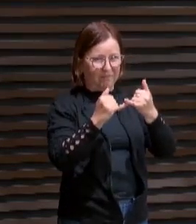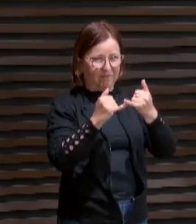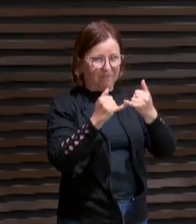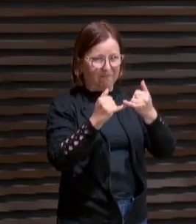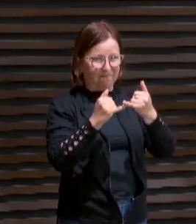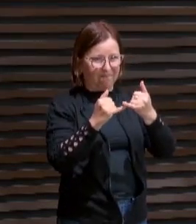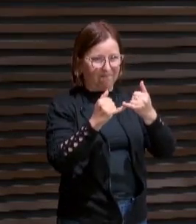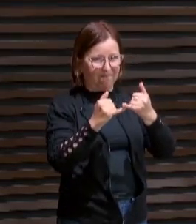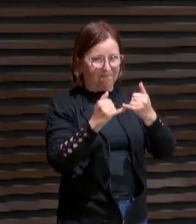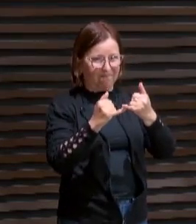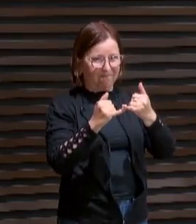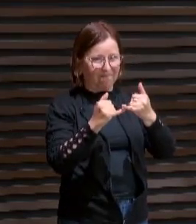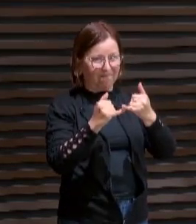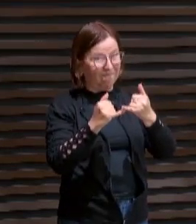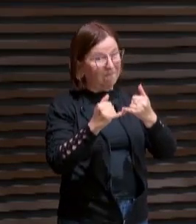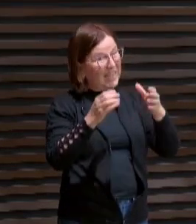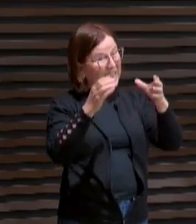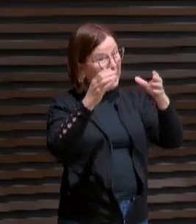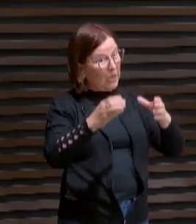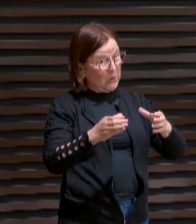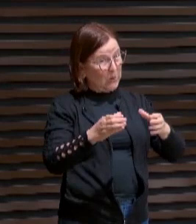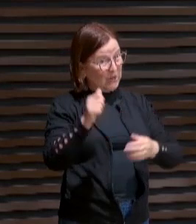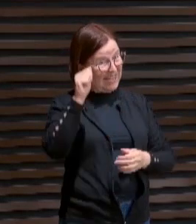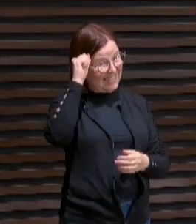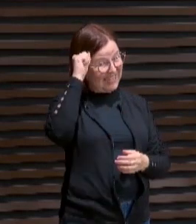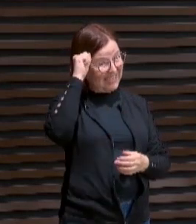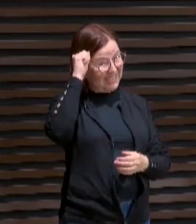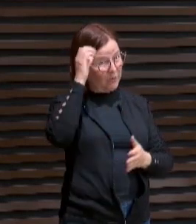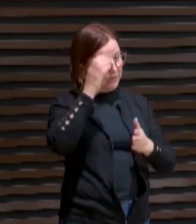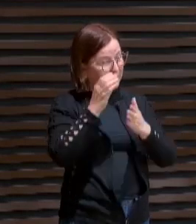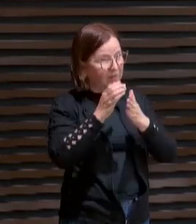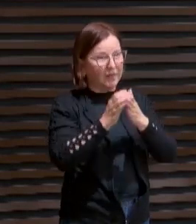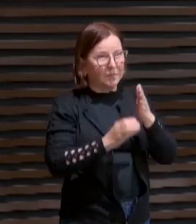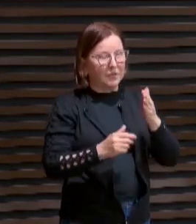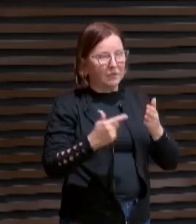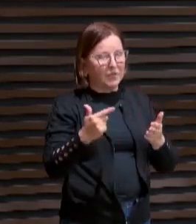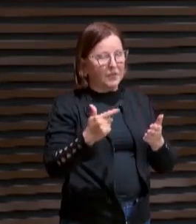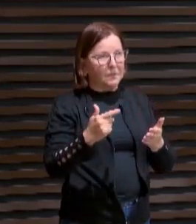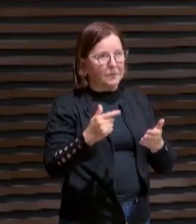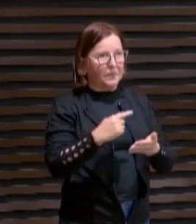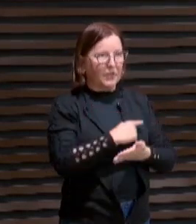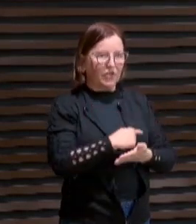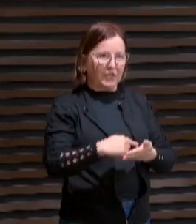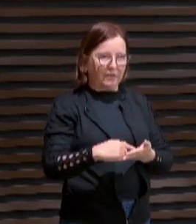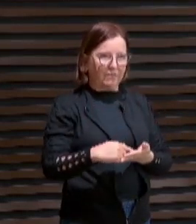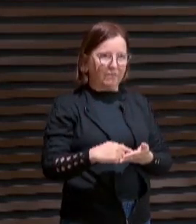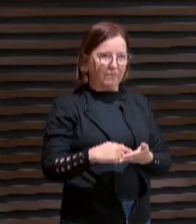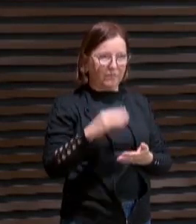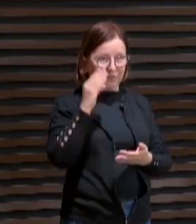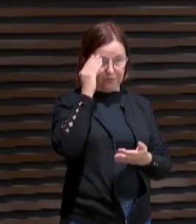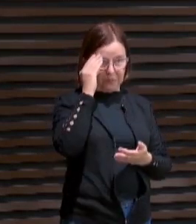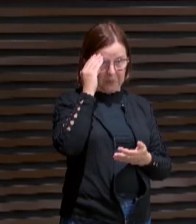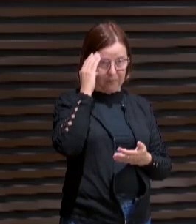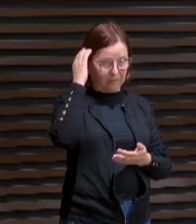Adão, lá do Gênesis capítulo 3, versículo 17. Quando a terra, a partir